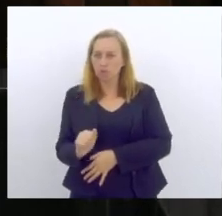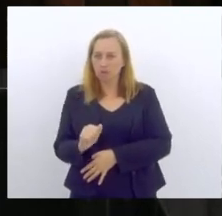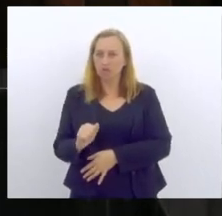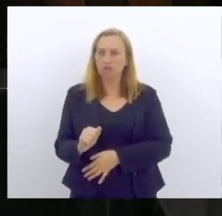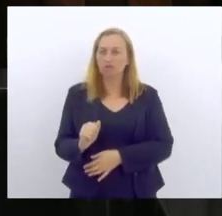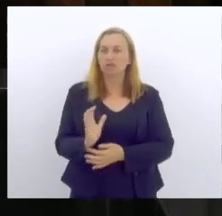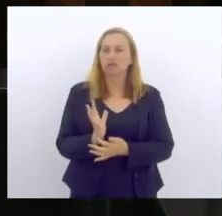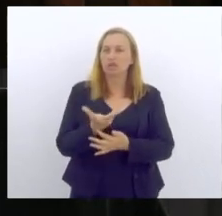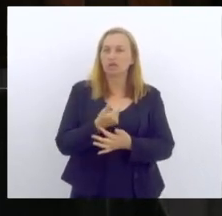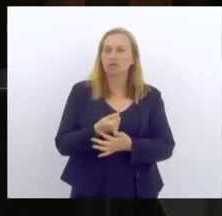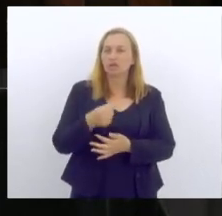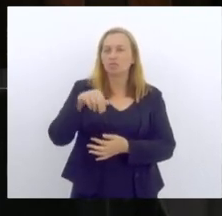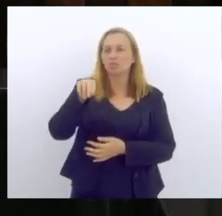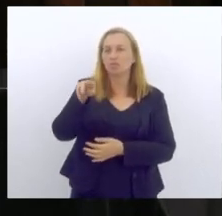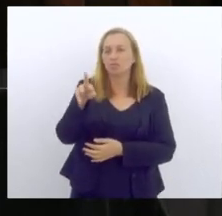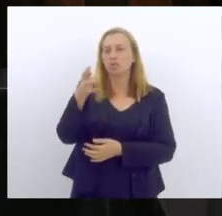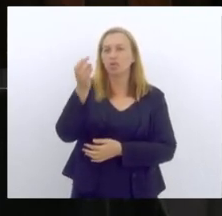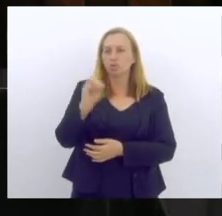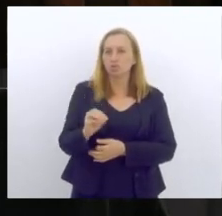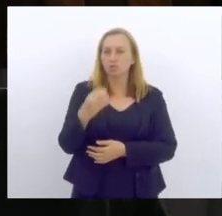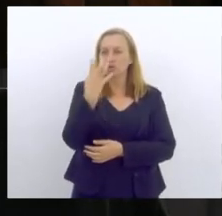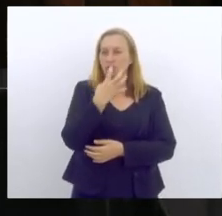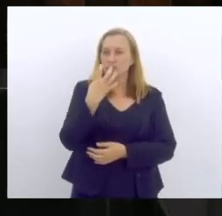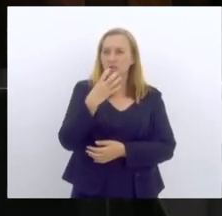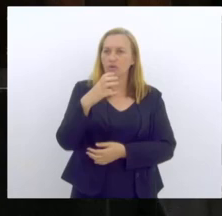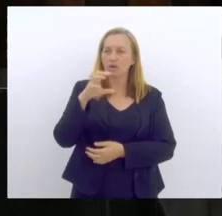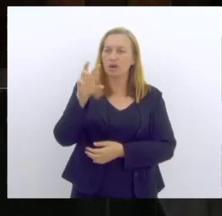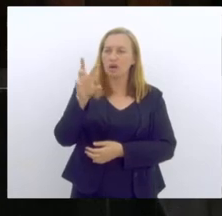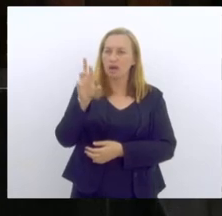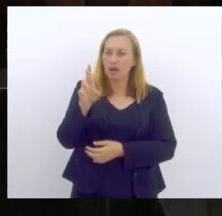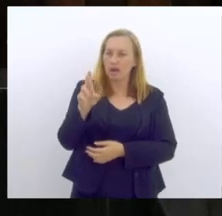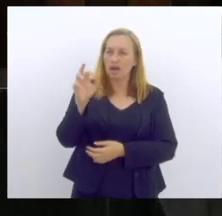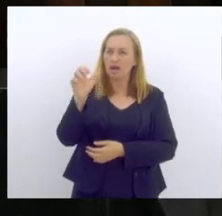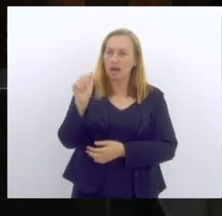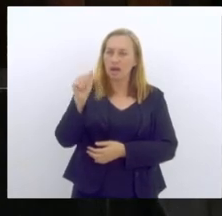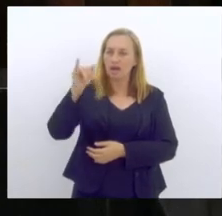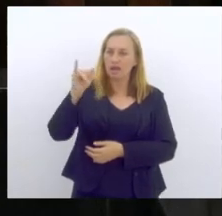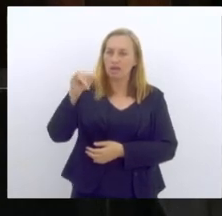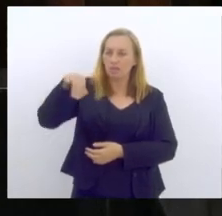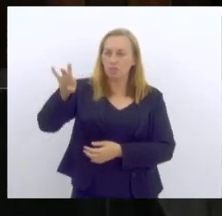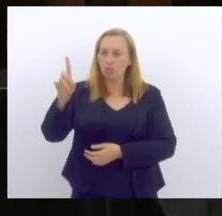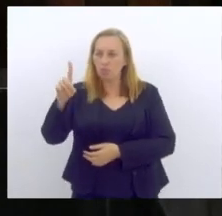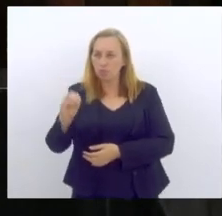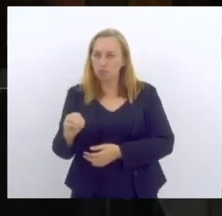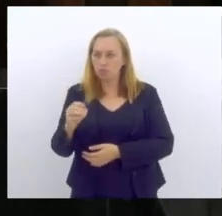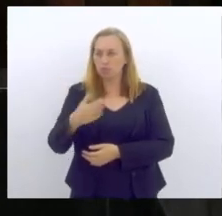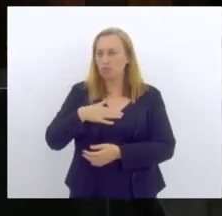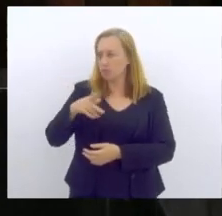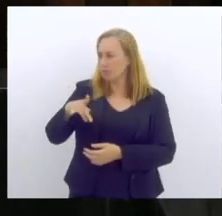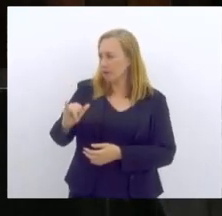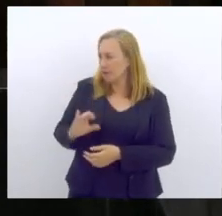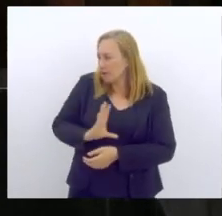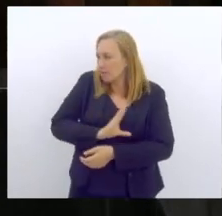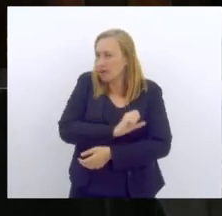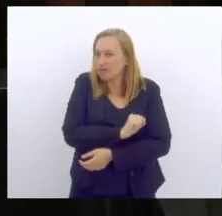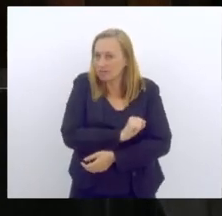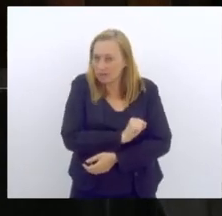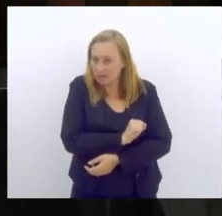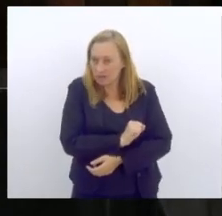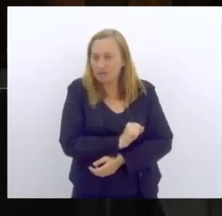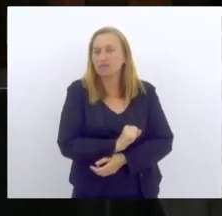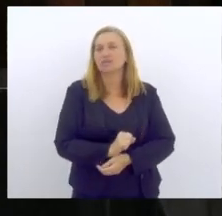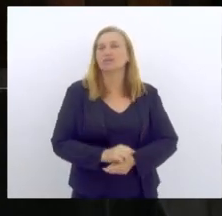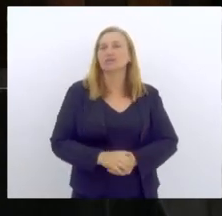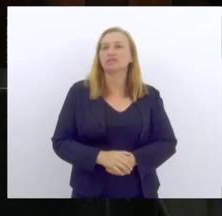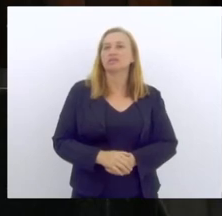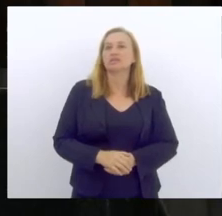cumprimentar o Bruno Tocantins filho do cantor Raimundo Fagner de quem era absolutamente apaixonado e com a